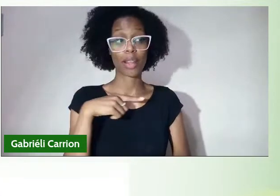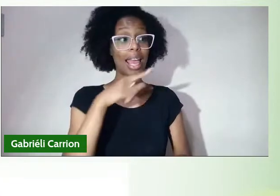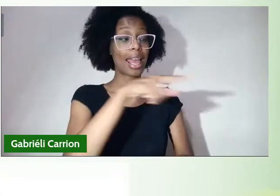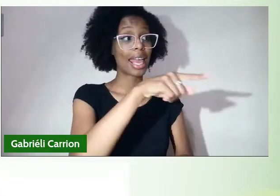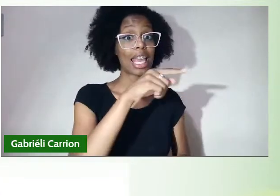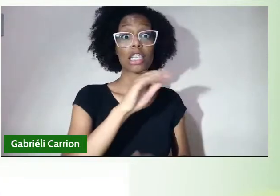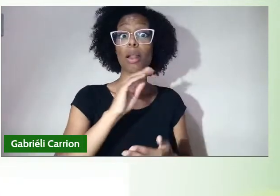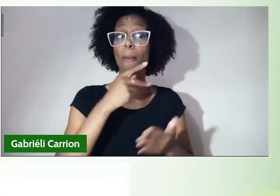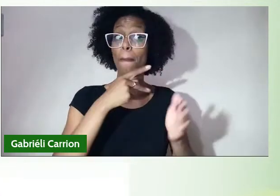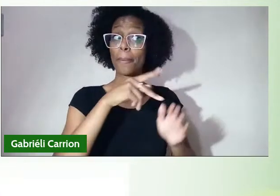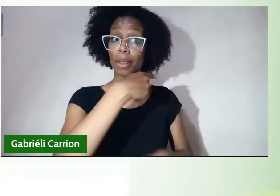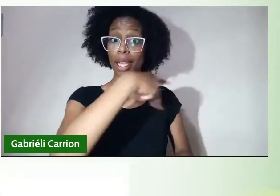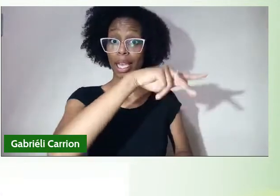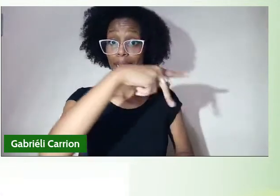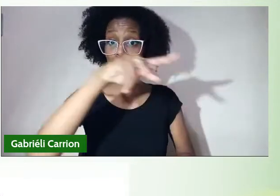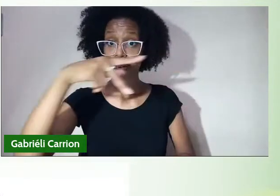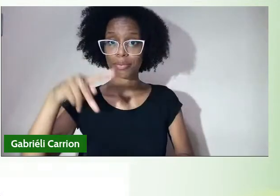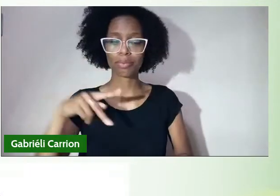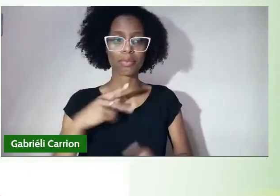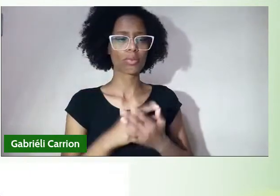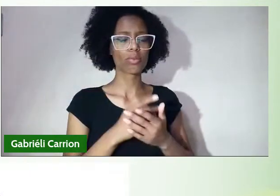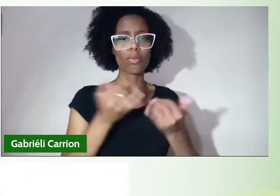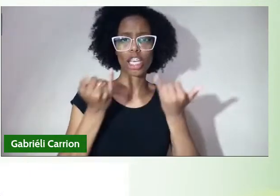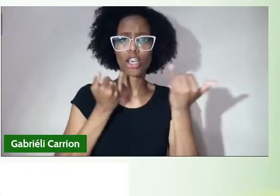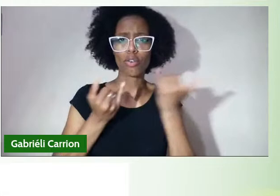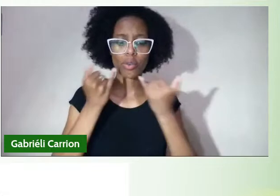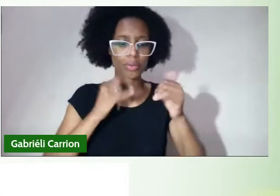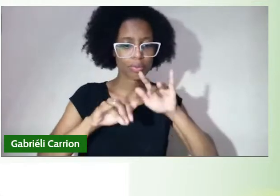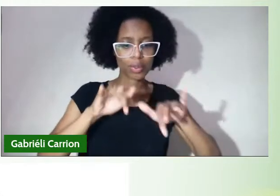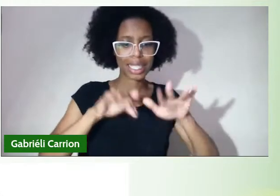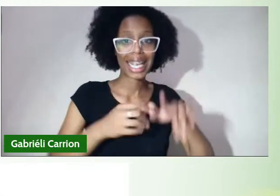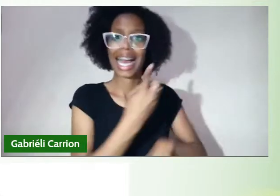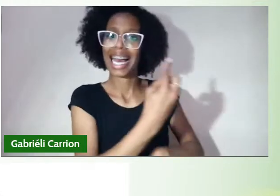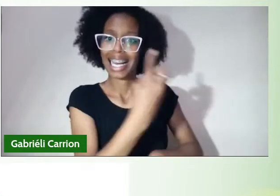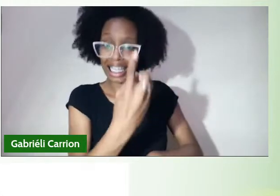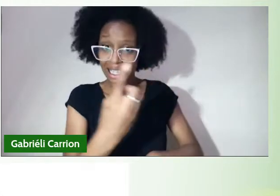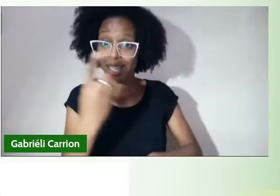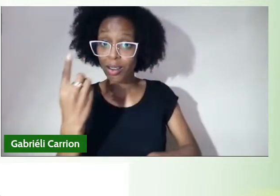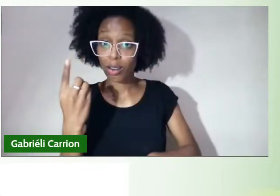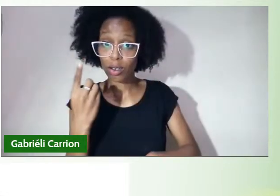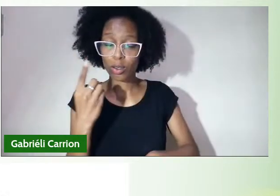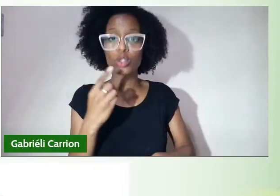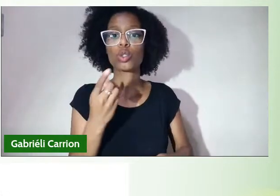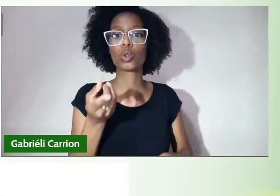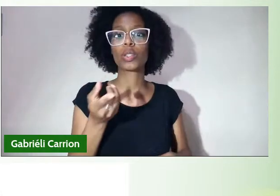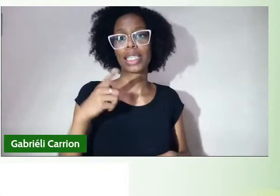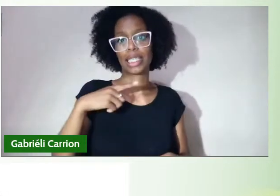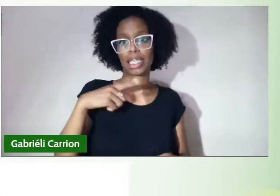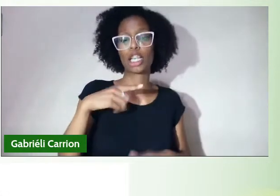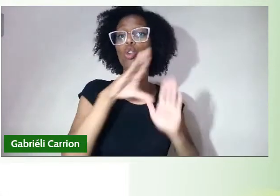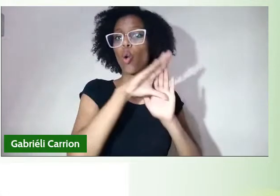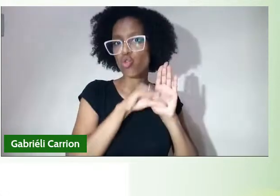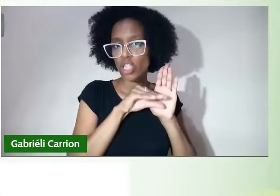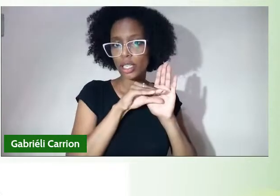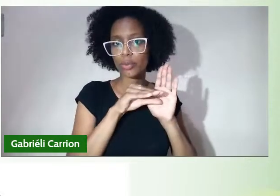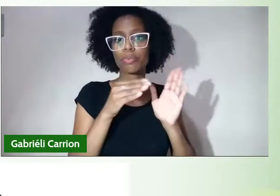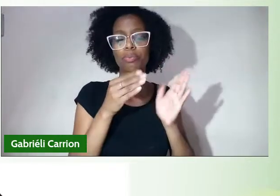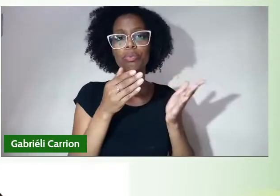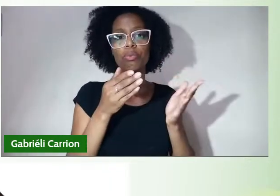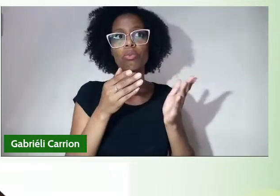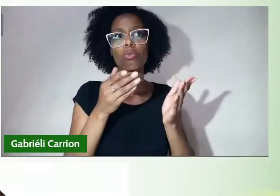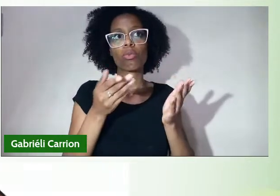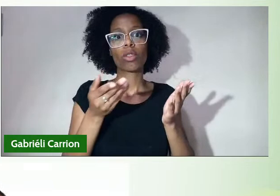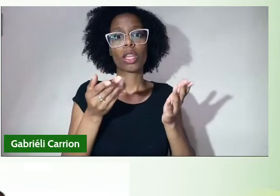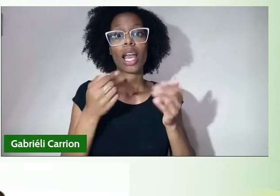construírem determinados conteúdos, informações em relação a um determinado conceito, né? E